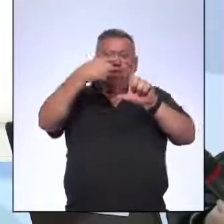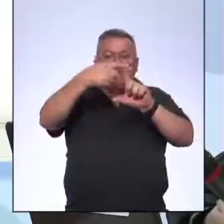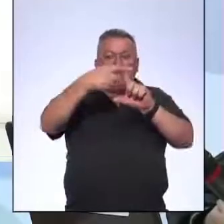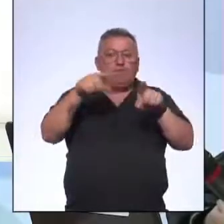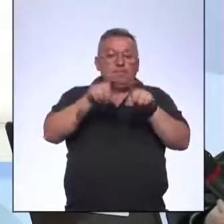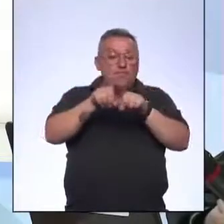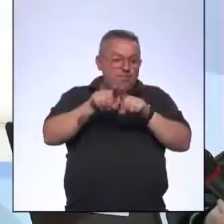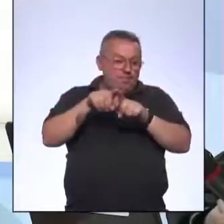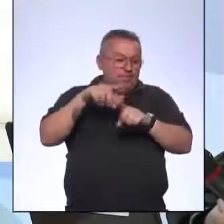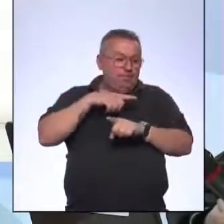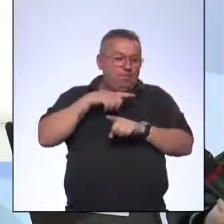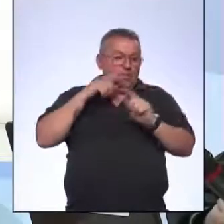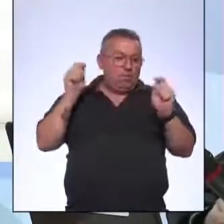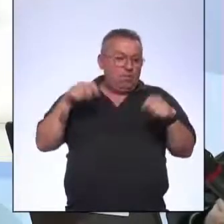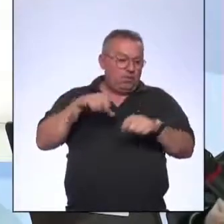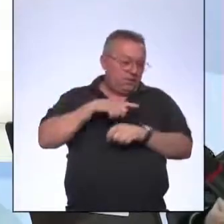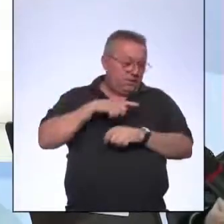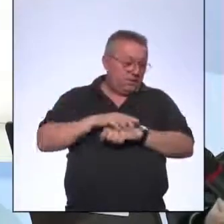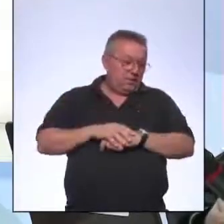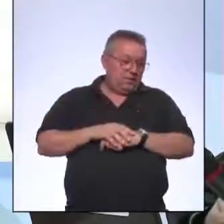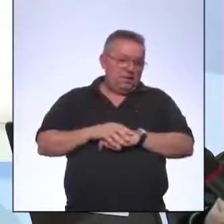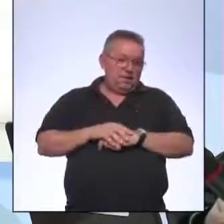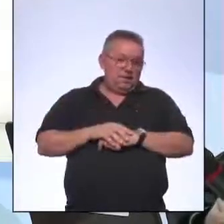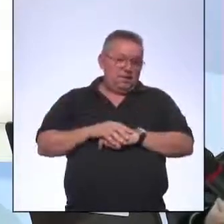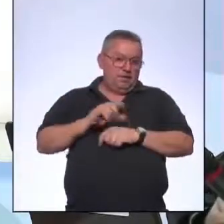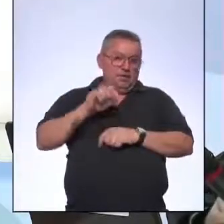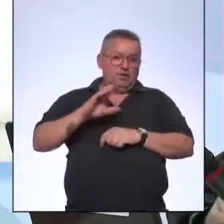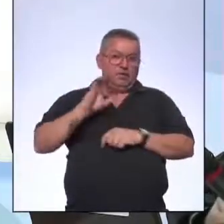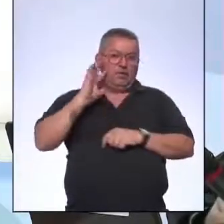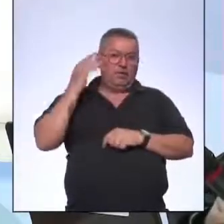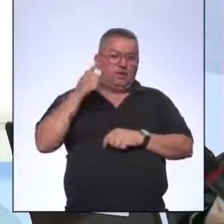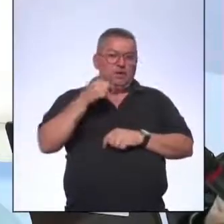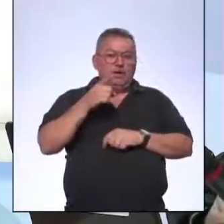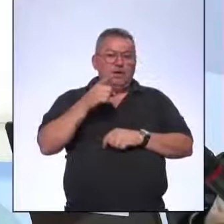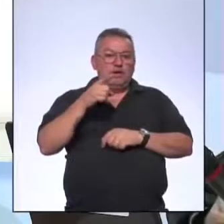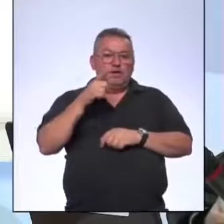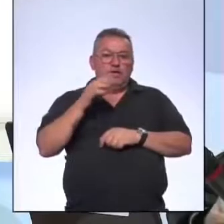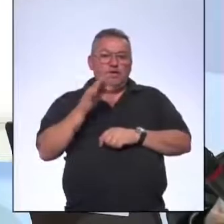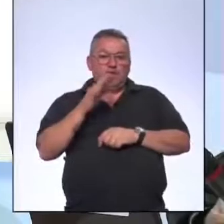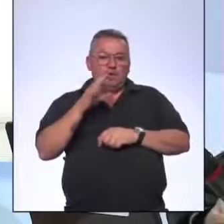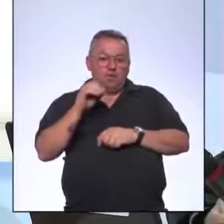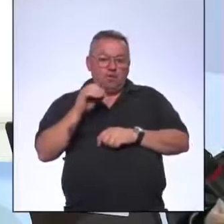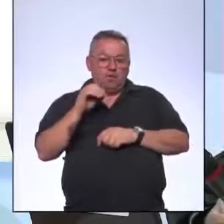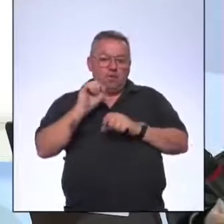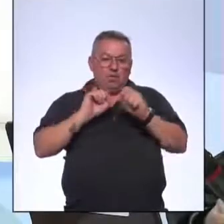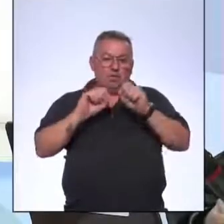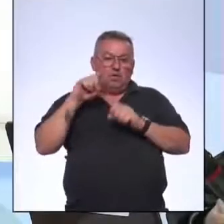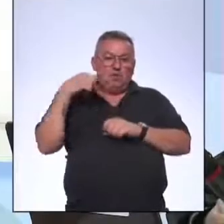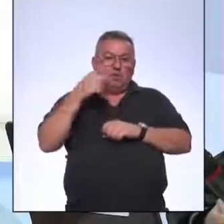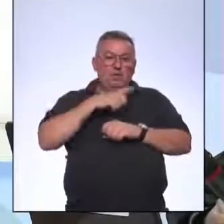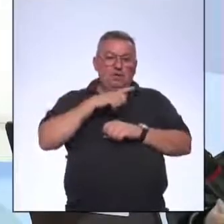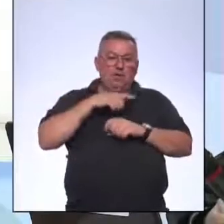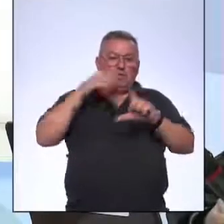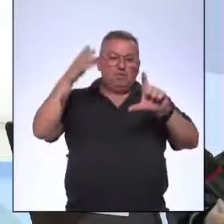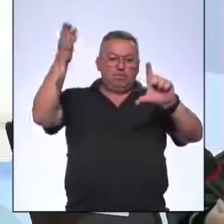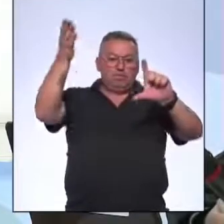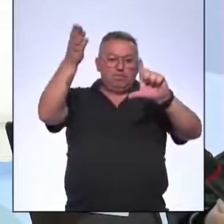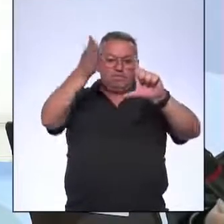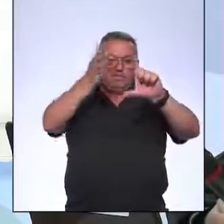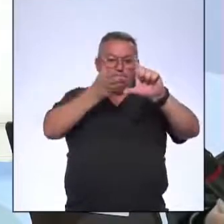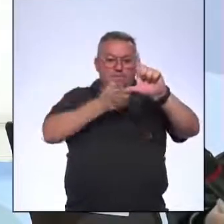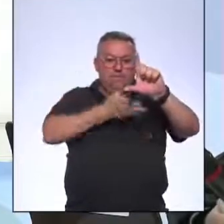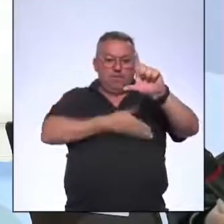valores negativos nesse caso dessa função desse gráfico nós temos aí no gráfico